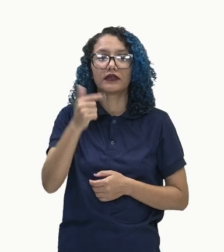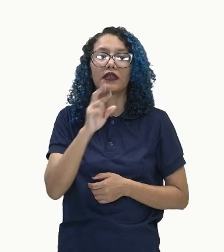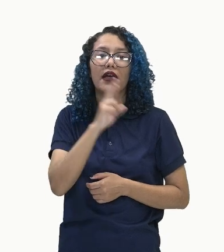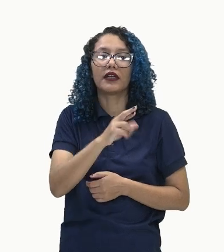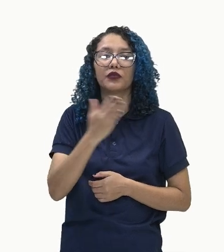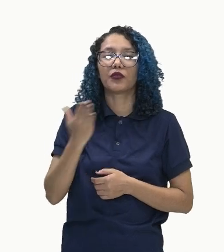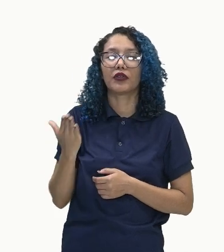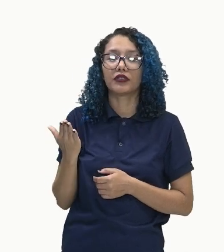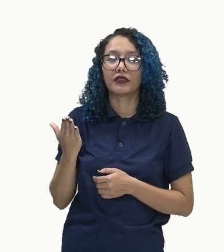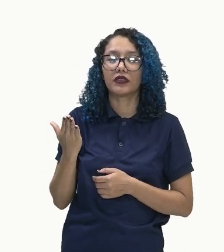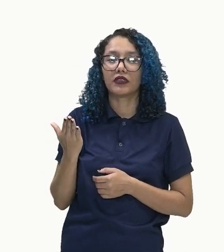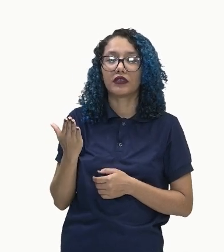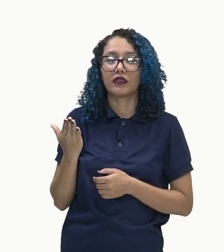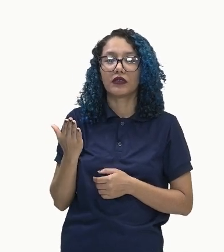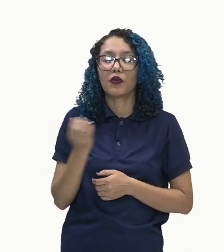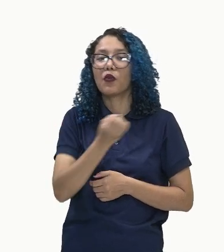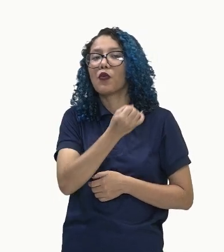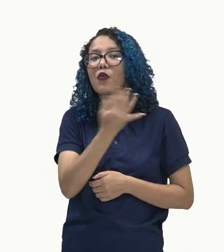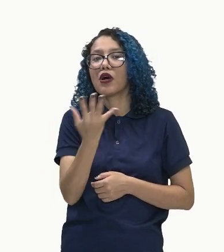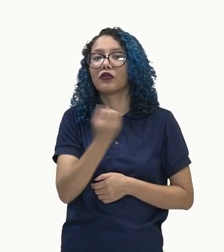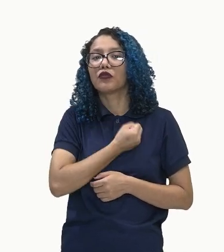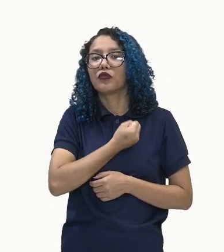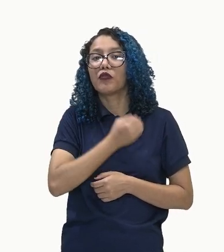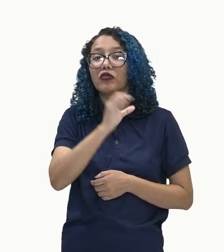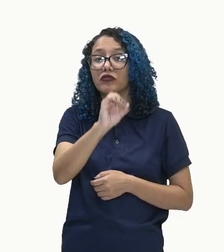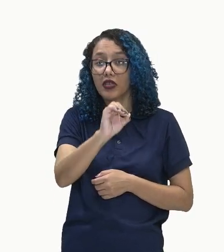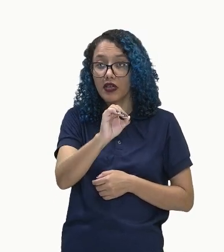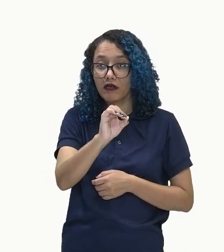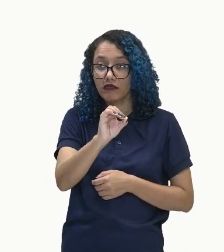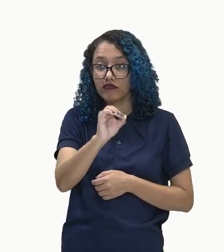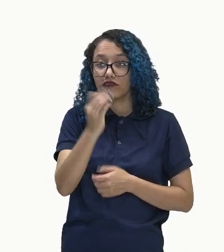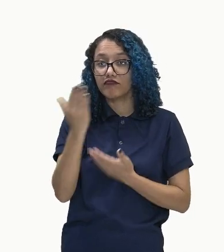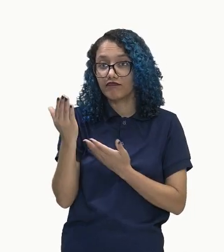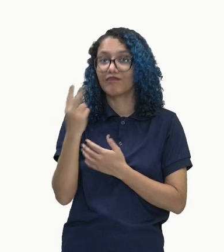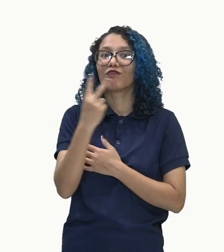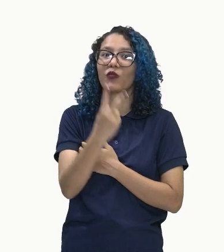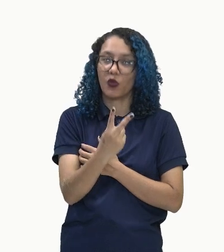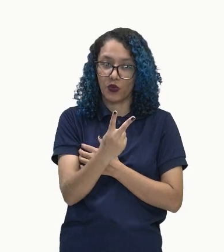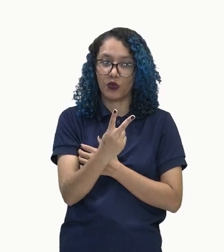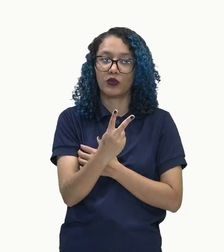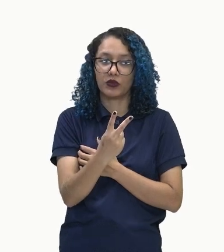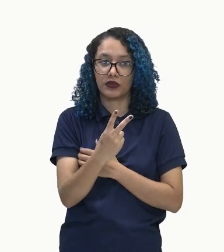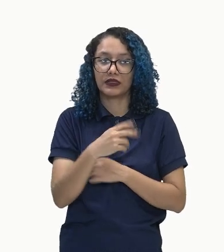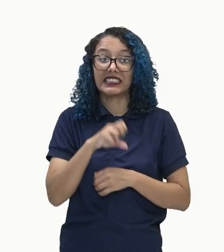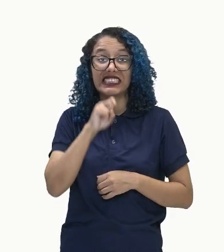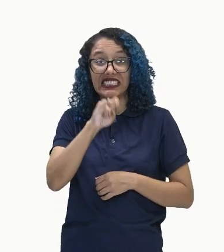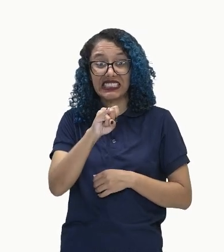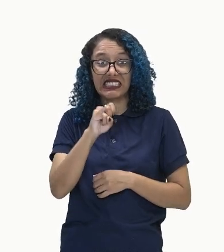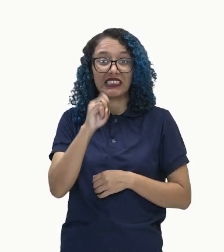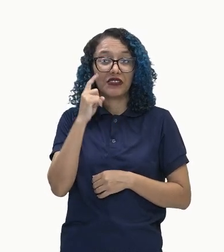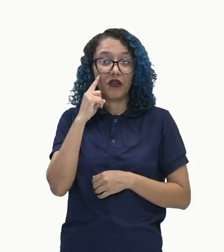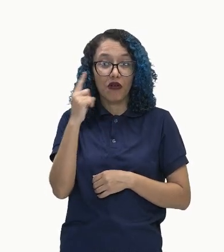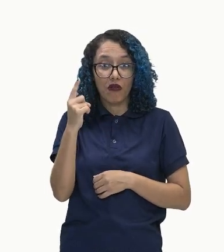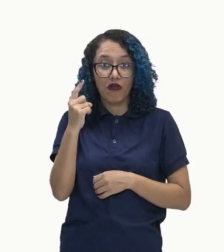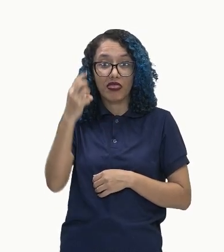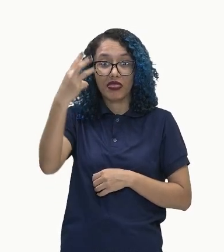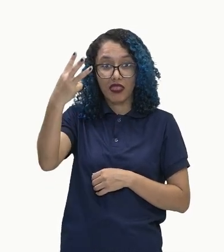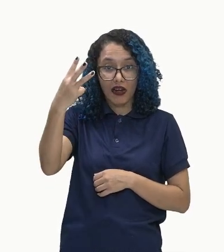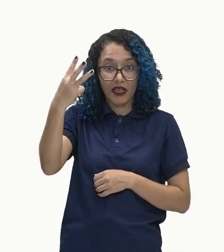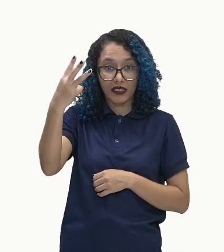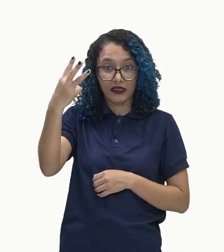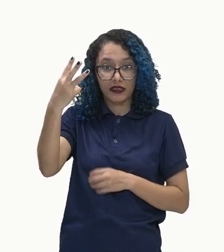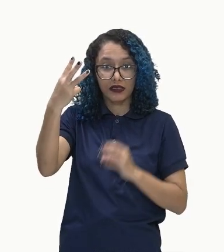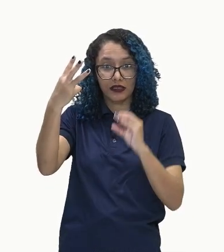1, seguido de 2 zeros. No caso, nós temos 100. Quando o expoente é 3, ó, nós temos o número